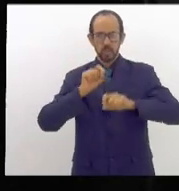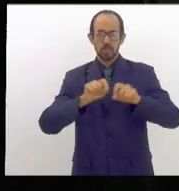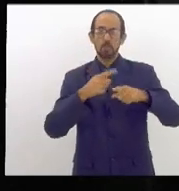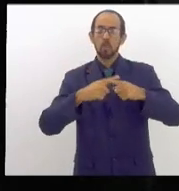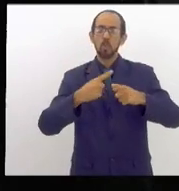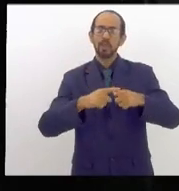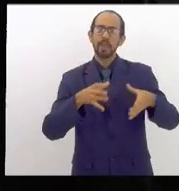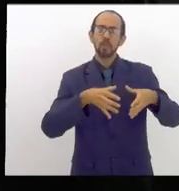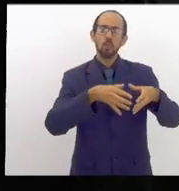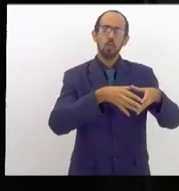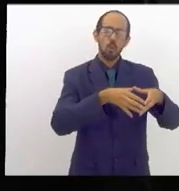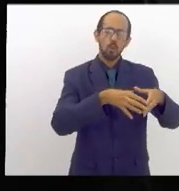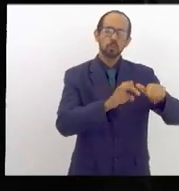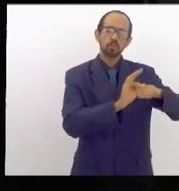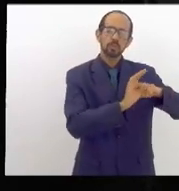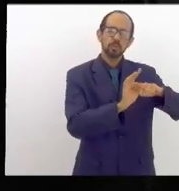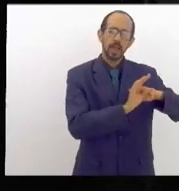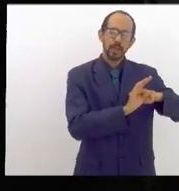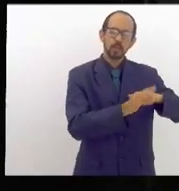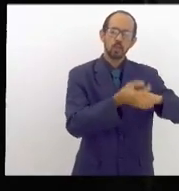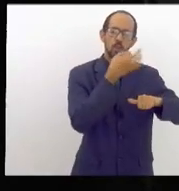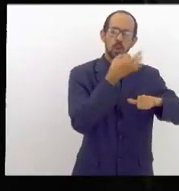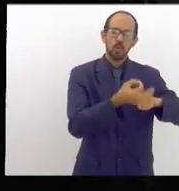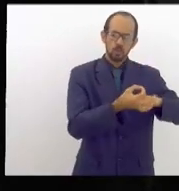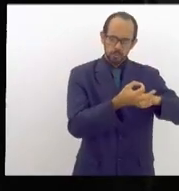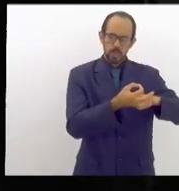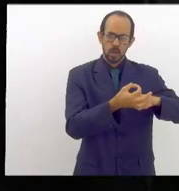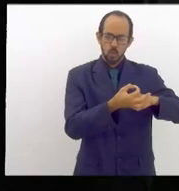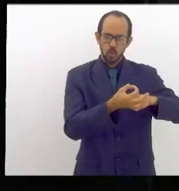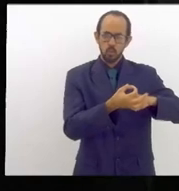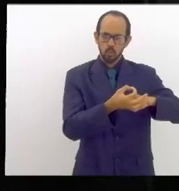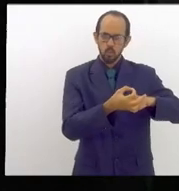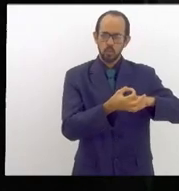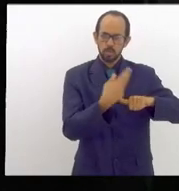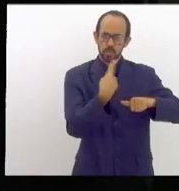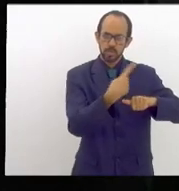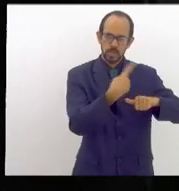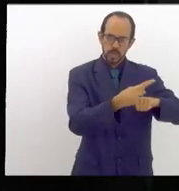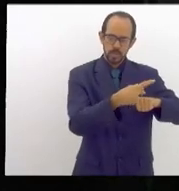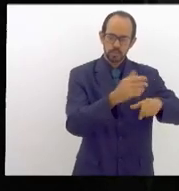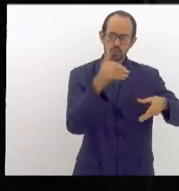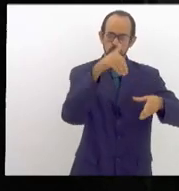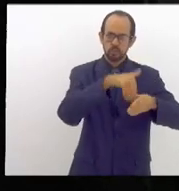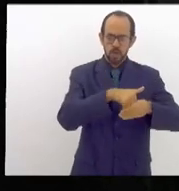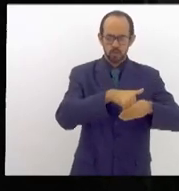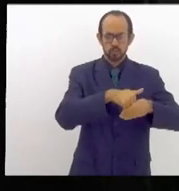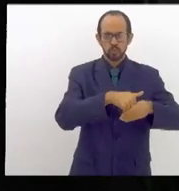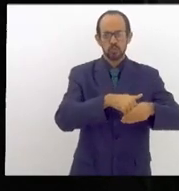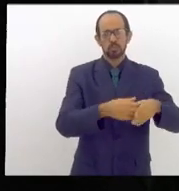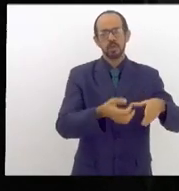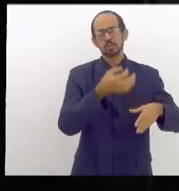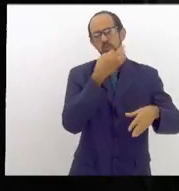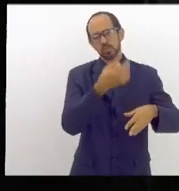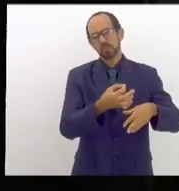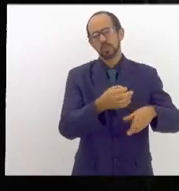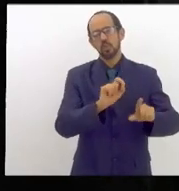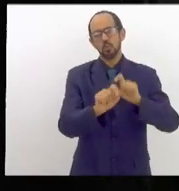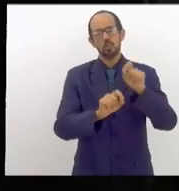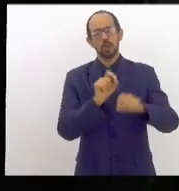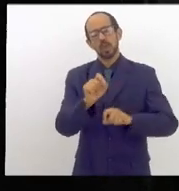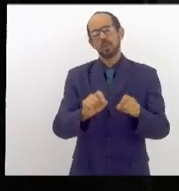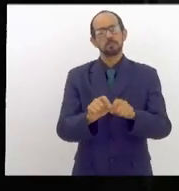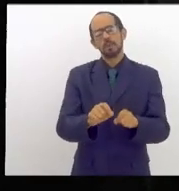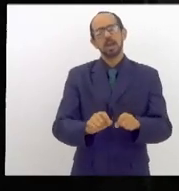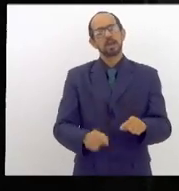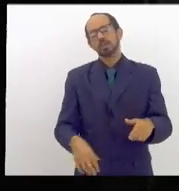emitiu no seu parecer técnico não é no voto em plenário por Óbvio uma recomendação para que para